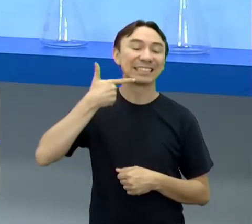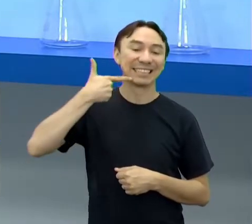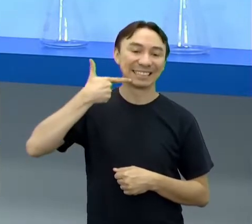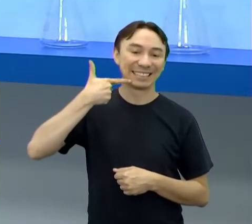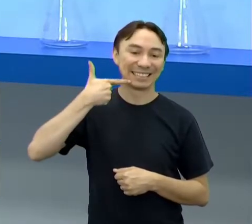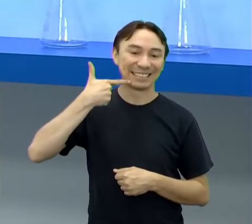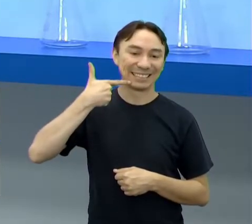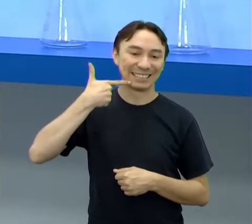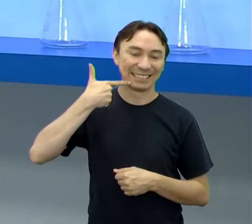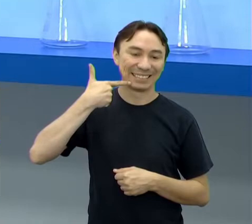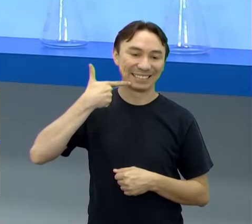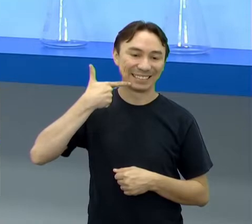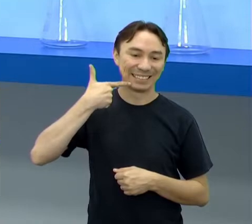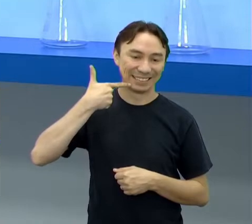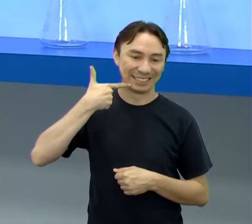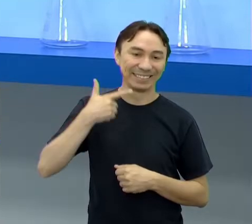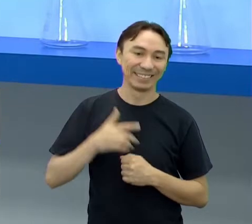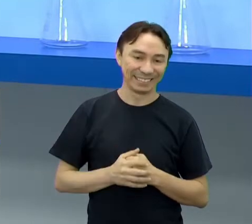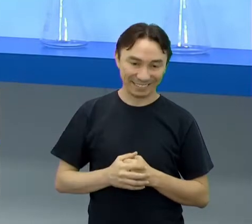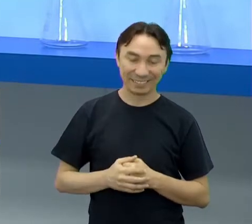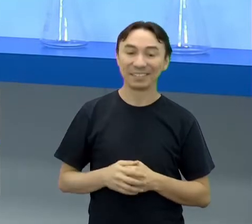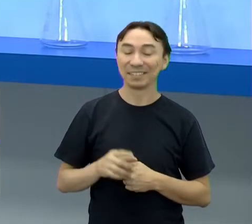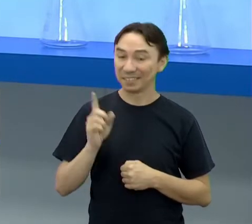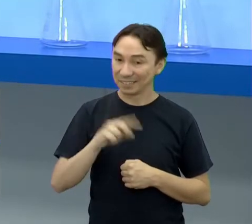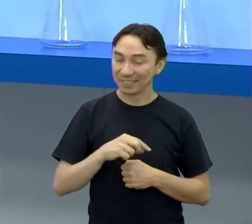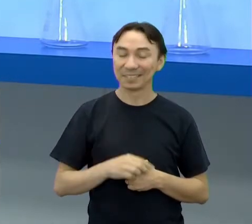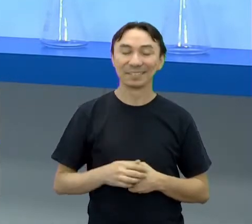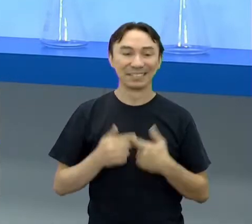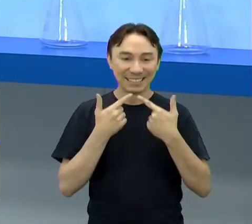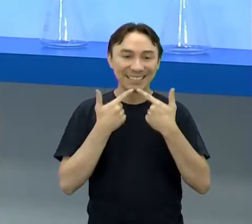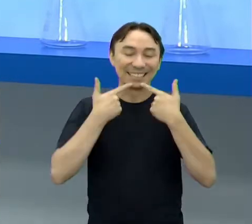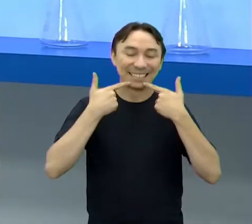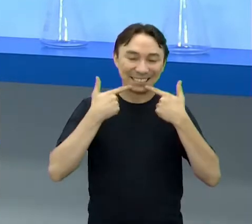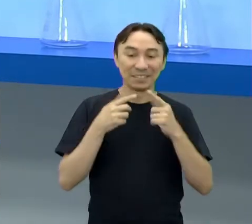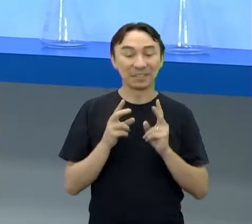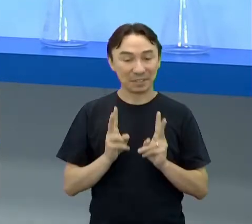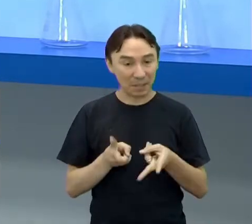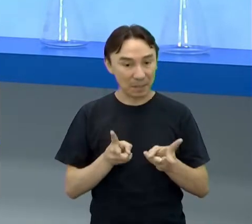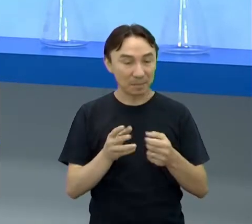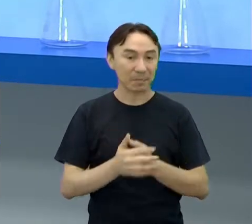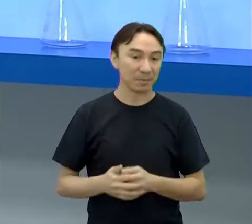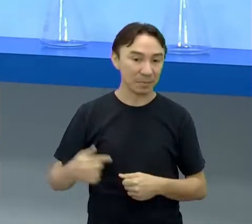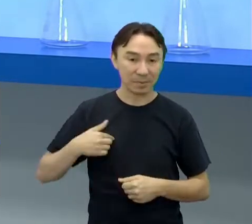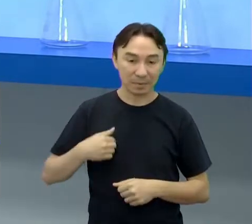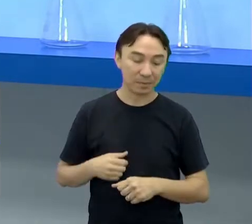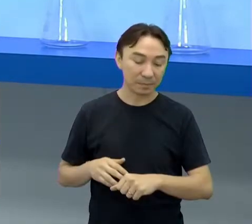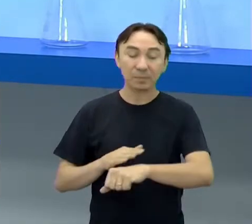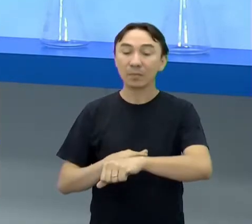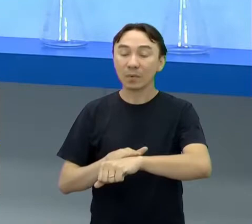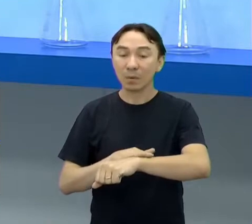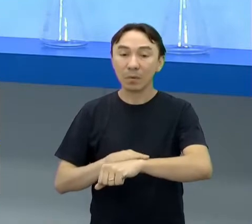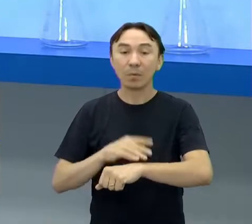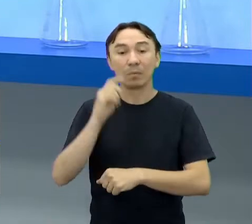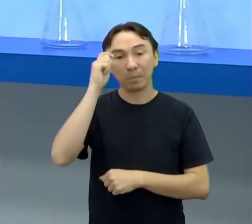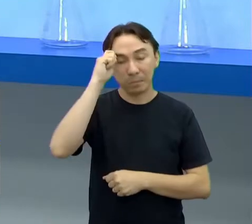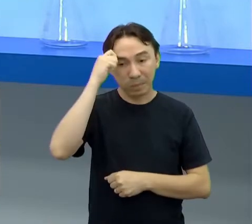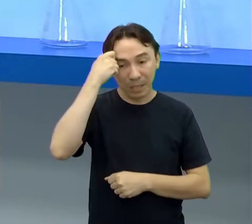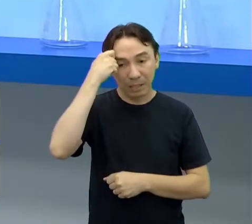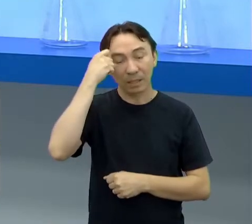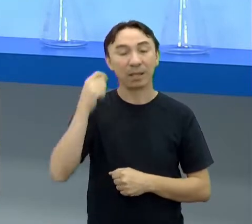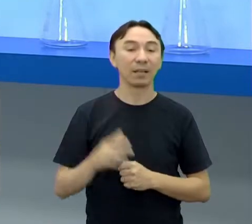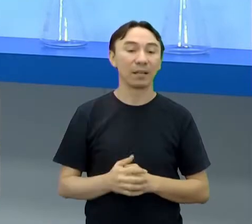o L aberto próximo dos lábios, referente ao meu sorriso. Eu tenho a cor preta, né, parda